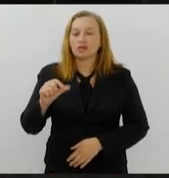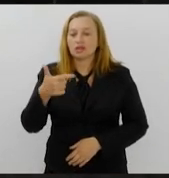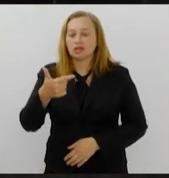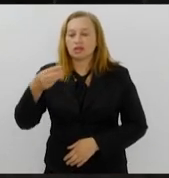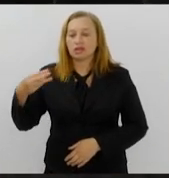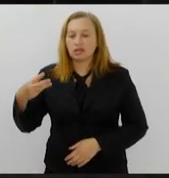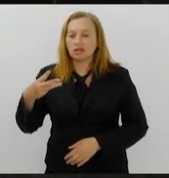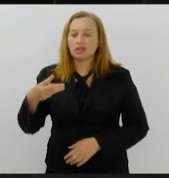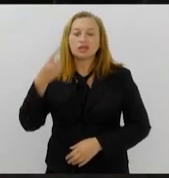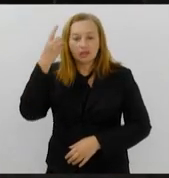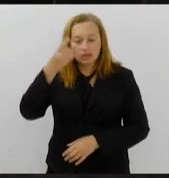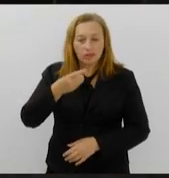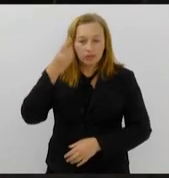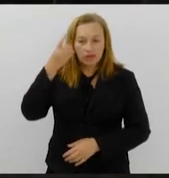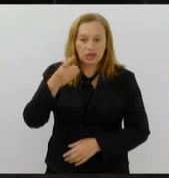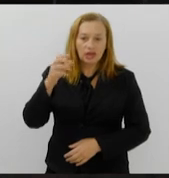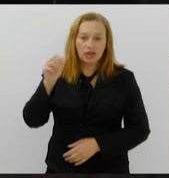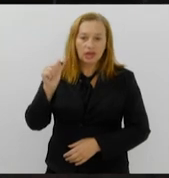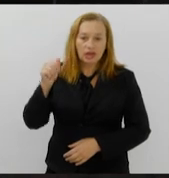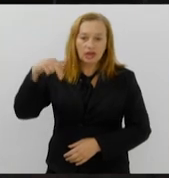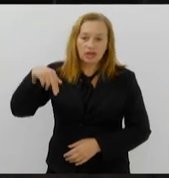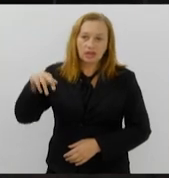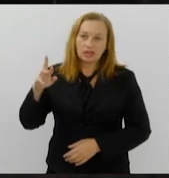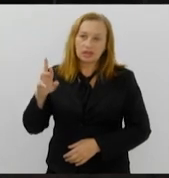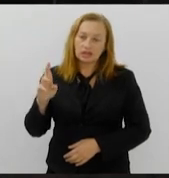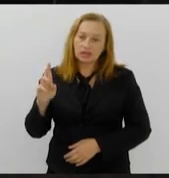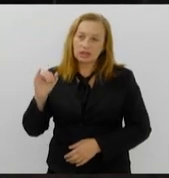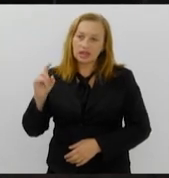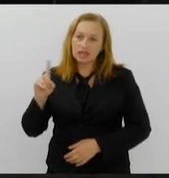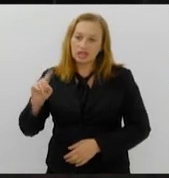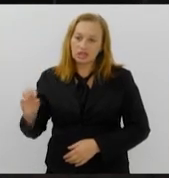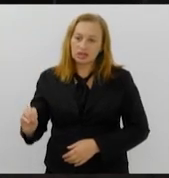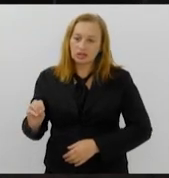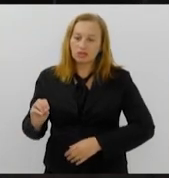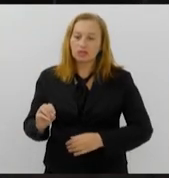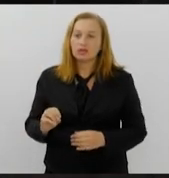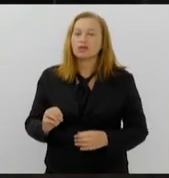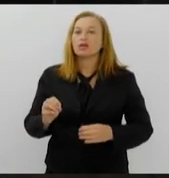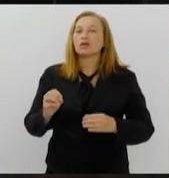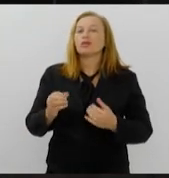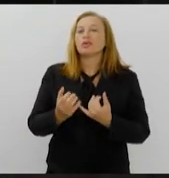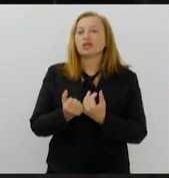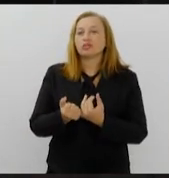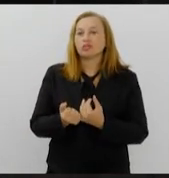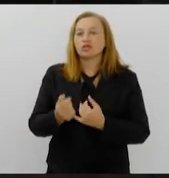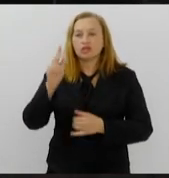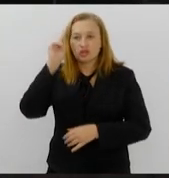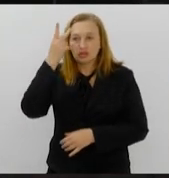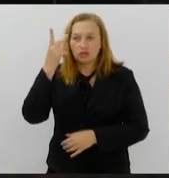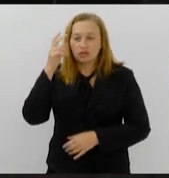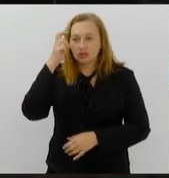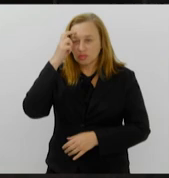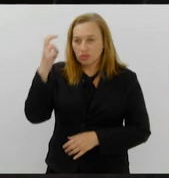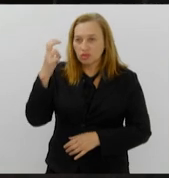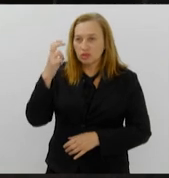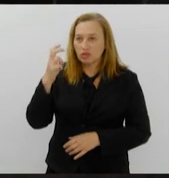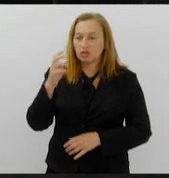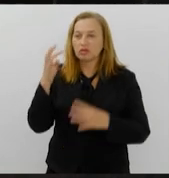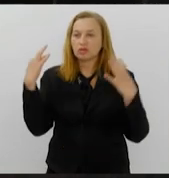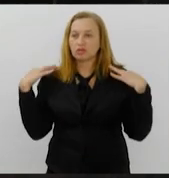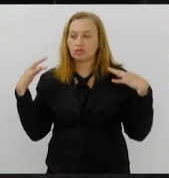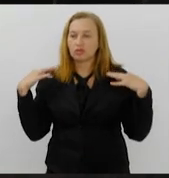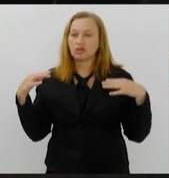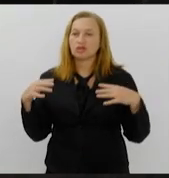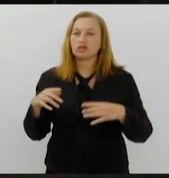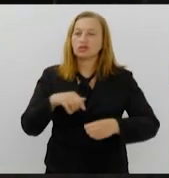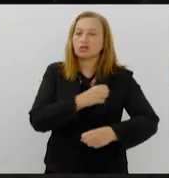de 23, de autoria do deputado Andrezinho Siciliano, que declara patrimônio histórico, cultural, turístico e gastronômico do